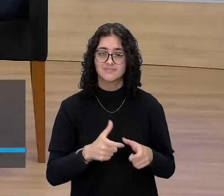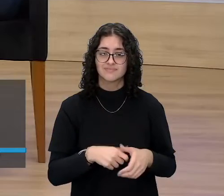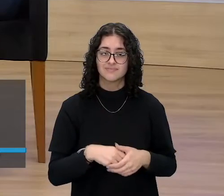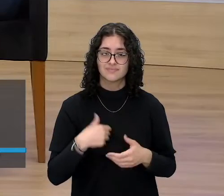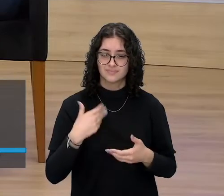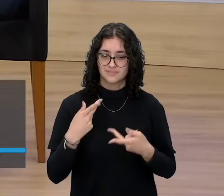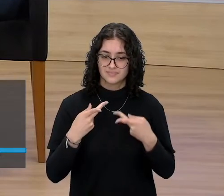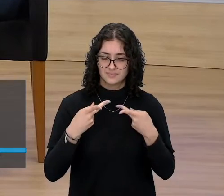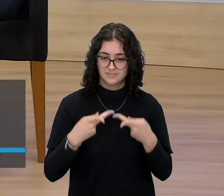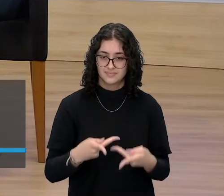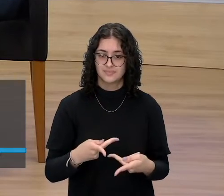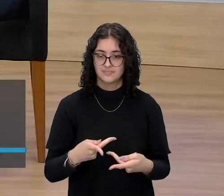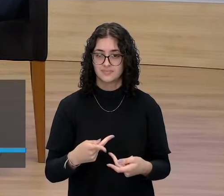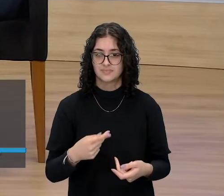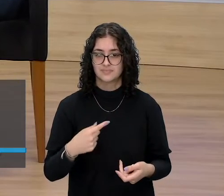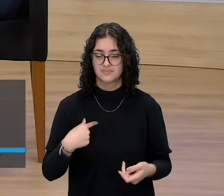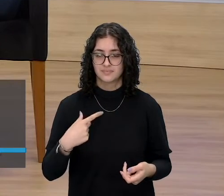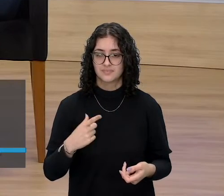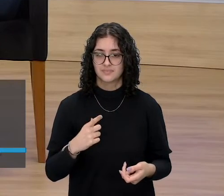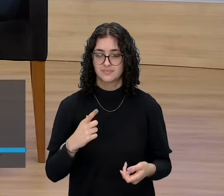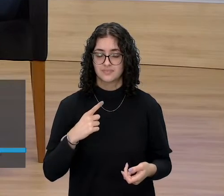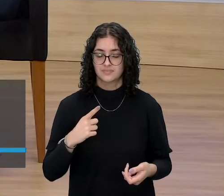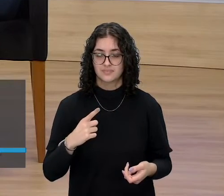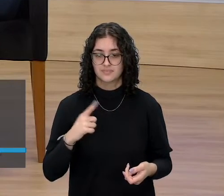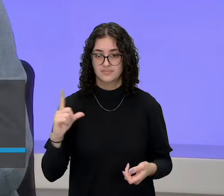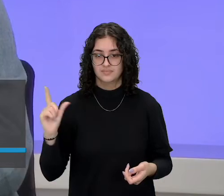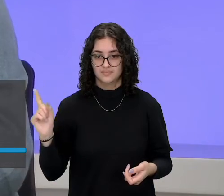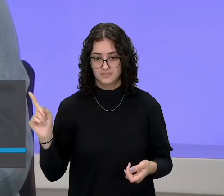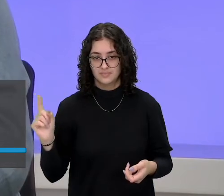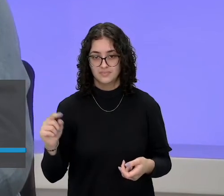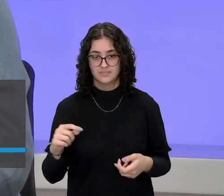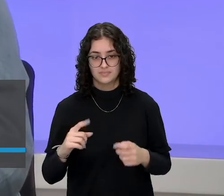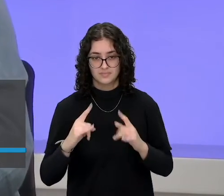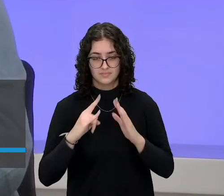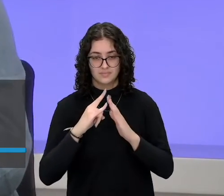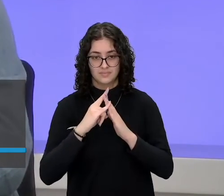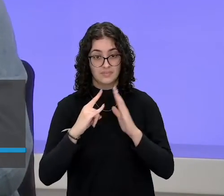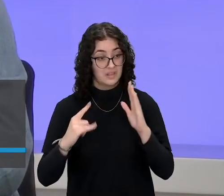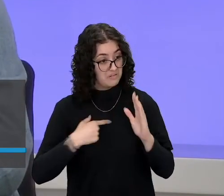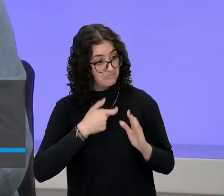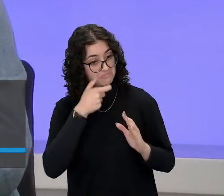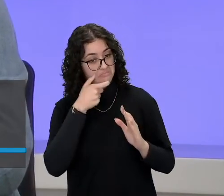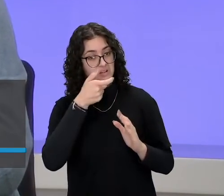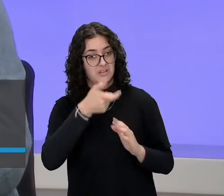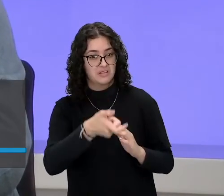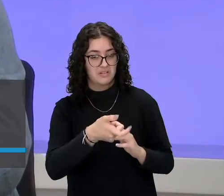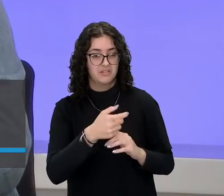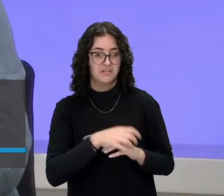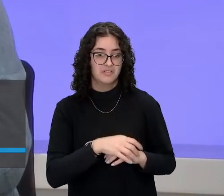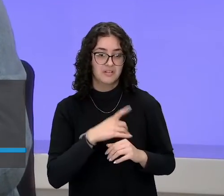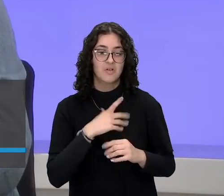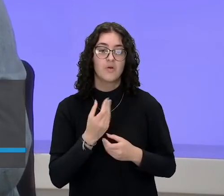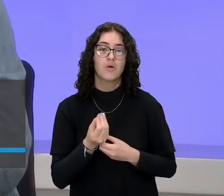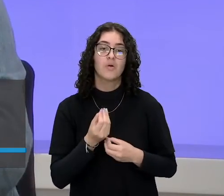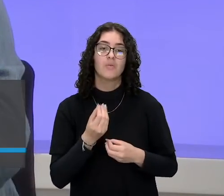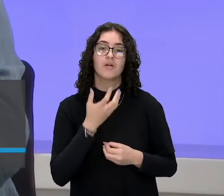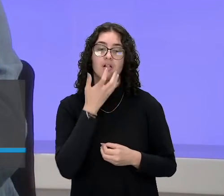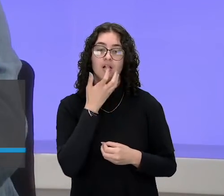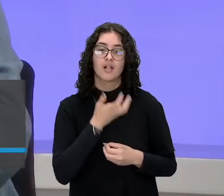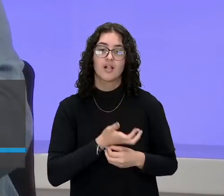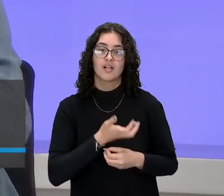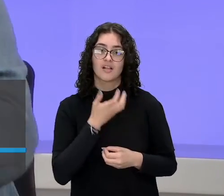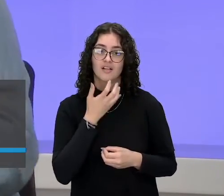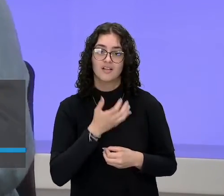que eu visitei também. Eu falei assim, Elisa, a gente vai ter visita no Quilombo. Eu falei, nossa, tô interessada, né? Já tô vendo aqui os planos em dezembro,